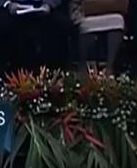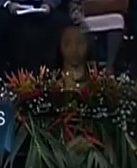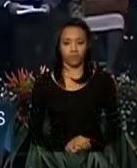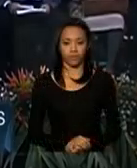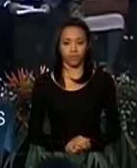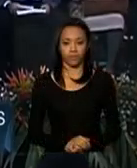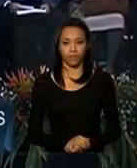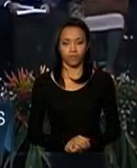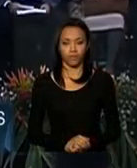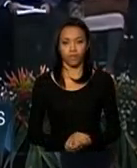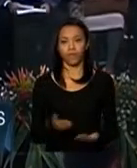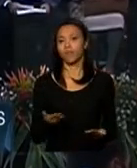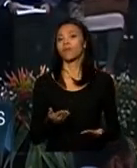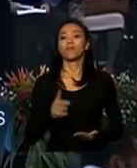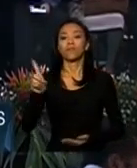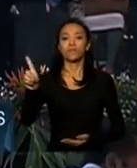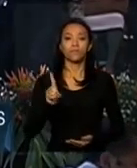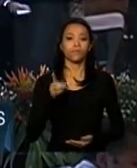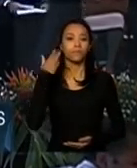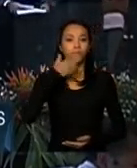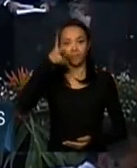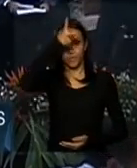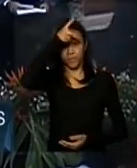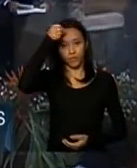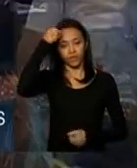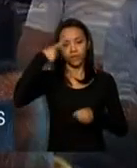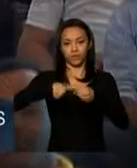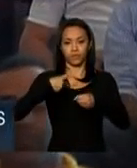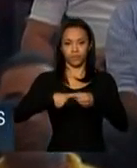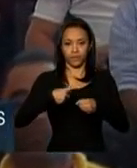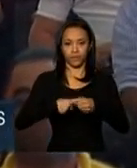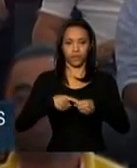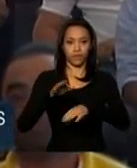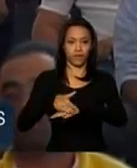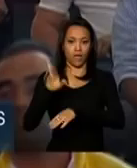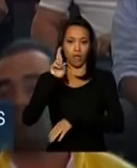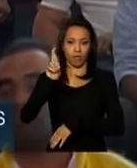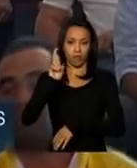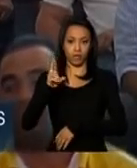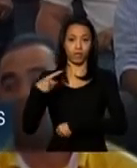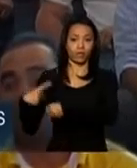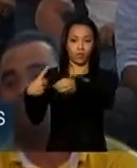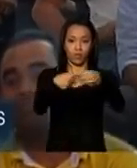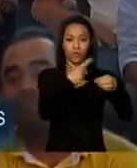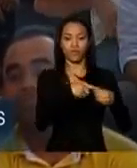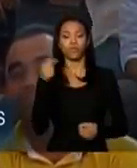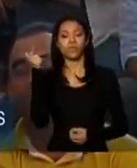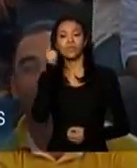doutor Francisco, que falará em nome dos municípios contemplados.